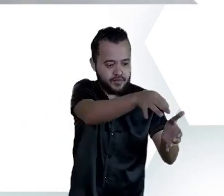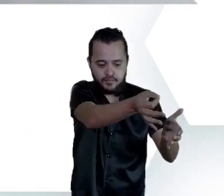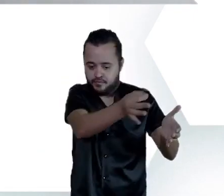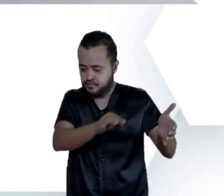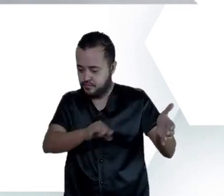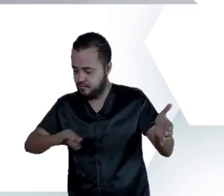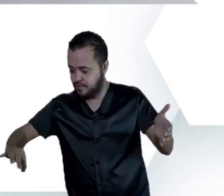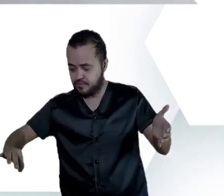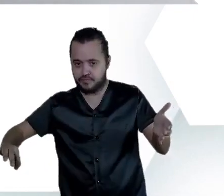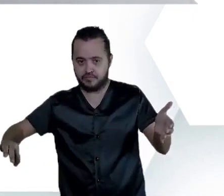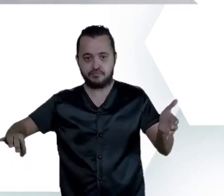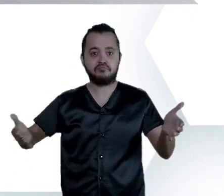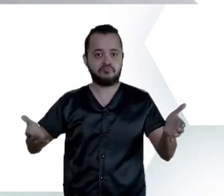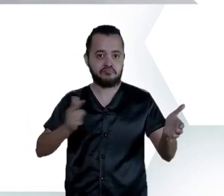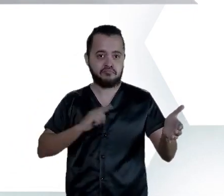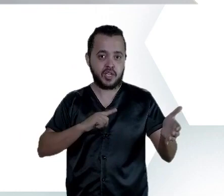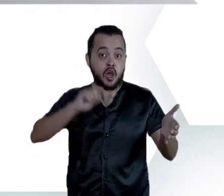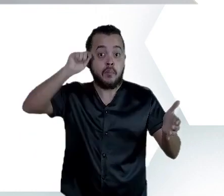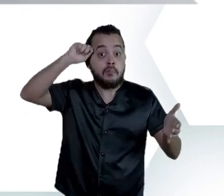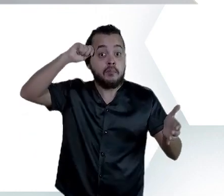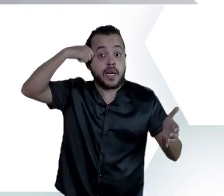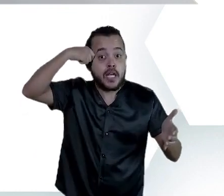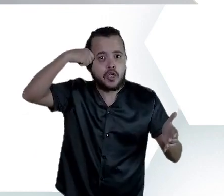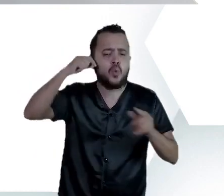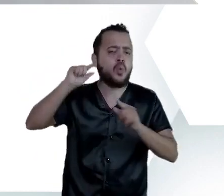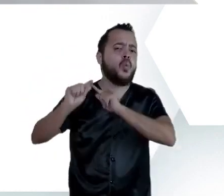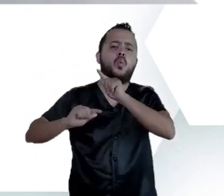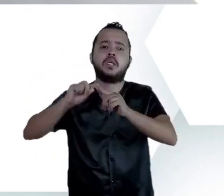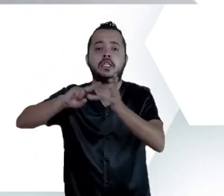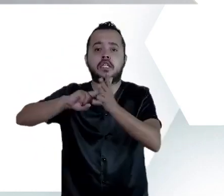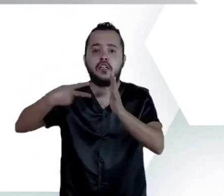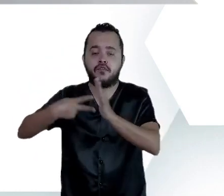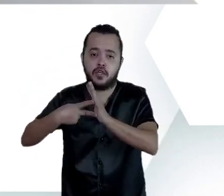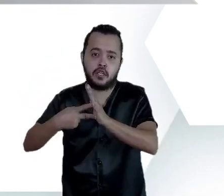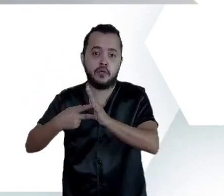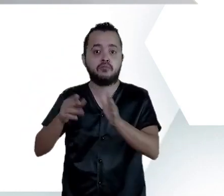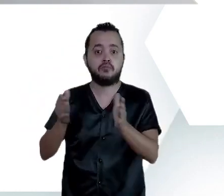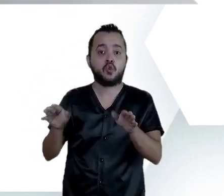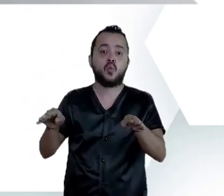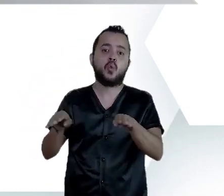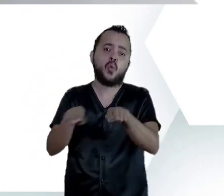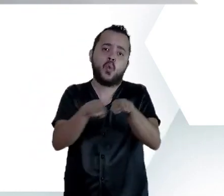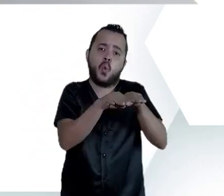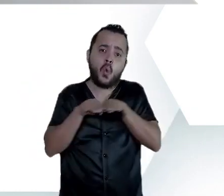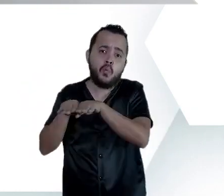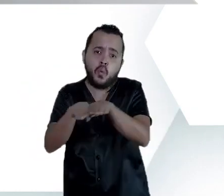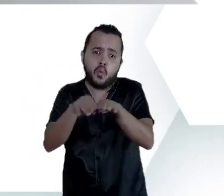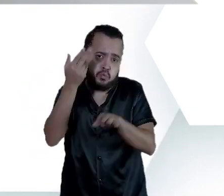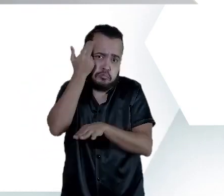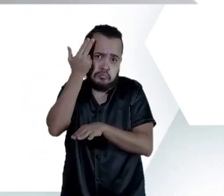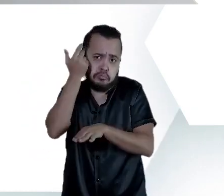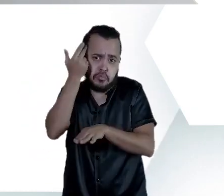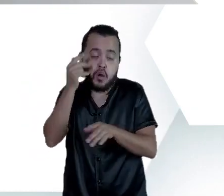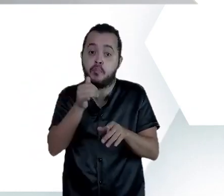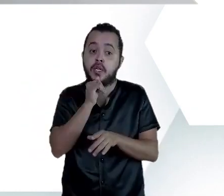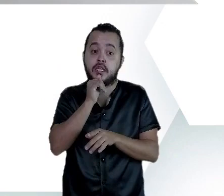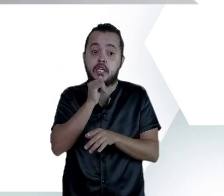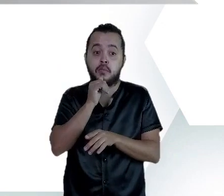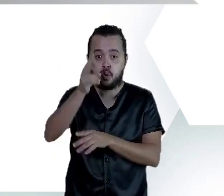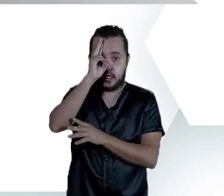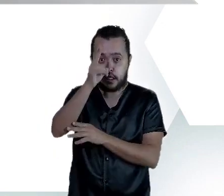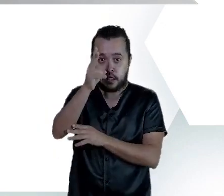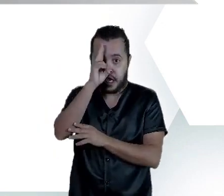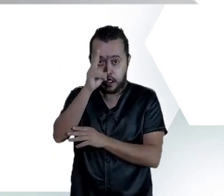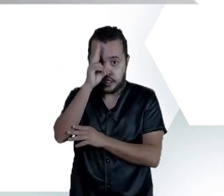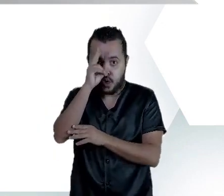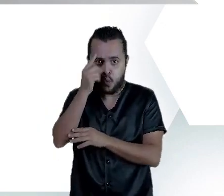seu multímetro. O preto, normalmente a gente coloca no comum, beleza? Se eu quero medir tensão, eu venho